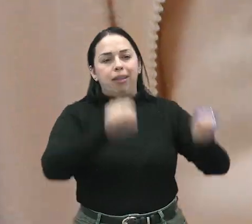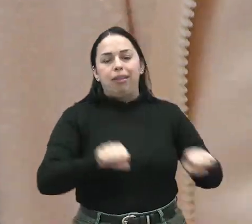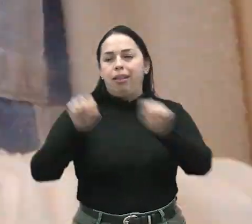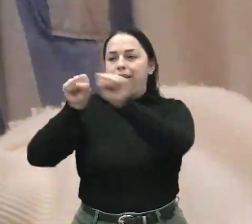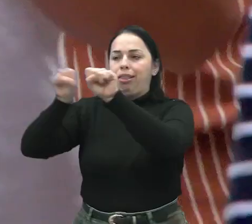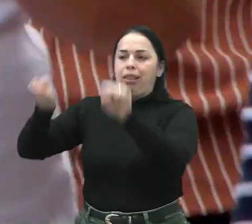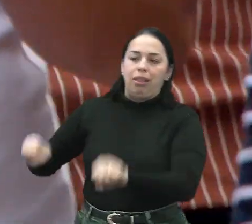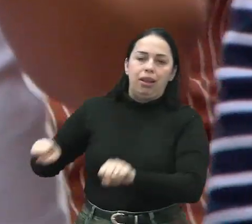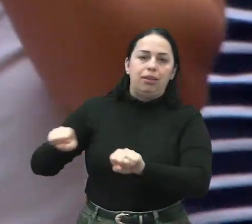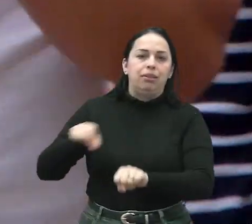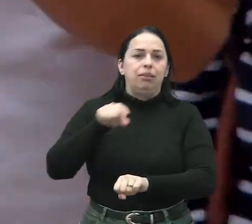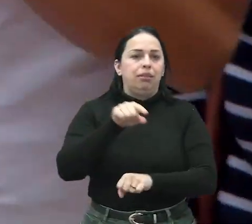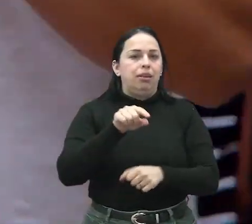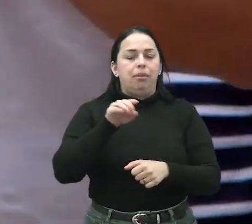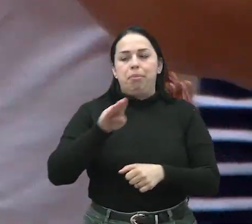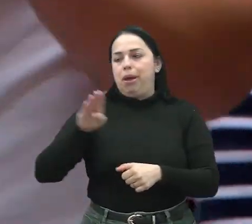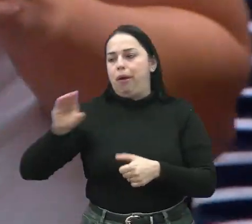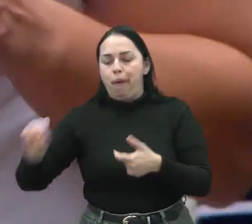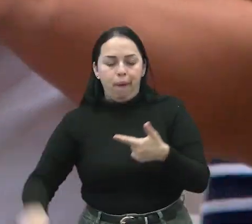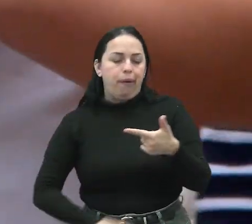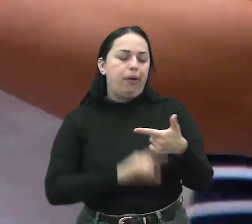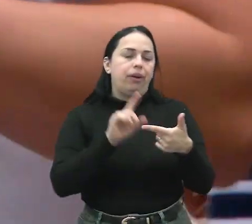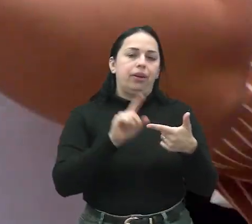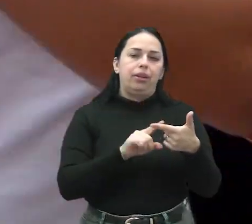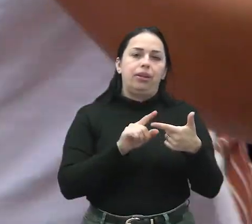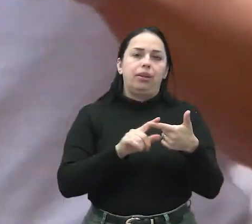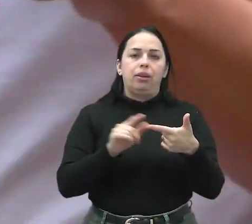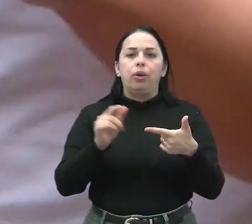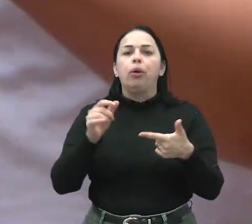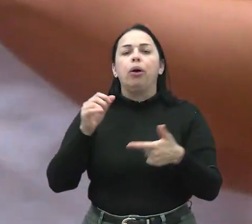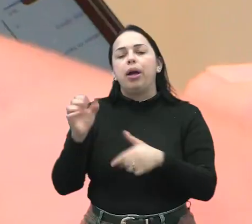a Anatel, boletins de ocorrência e